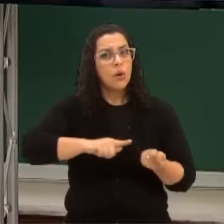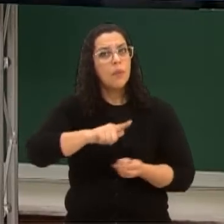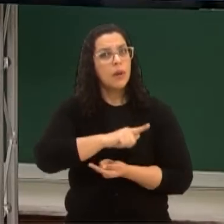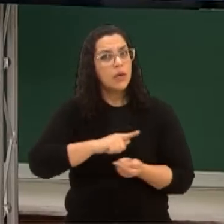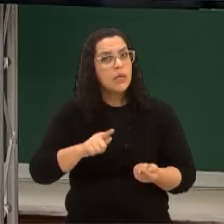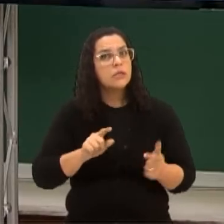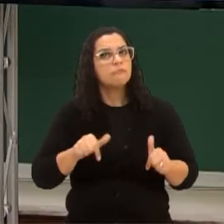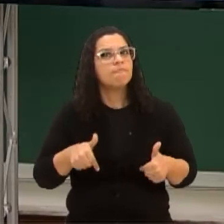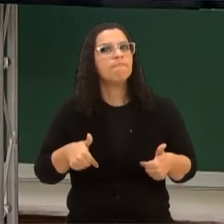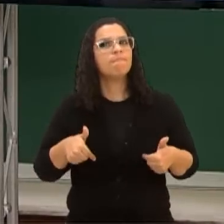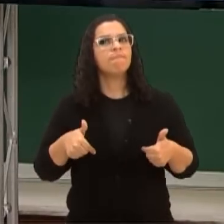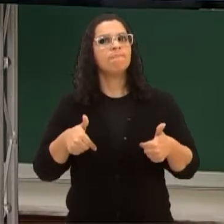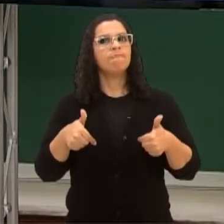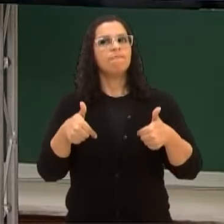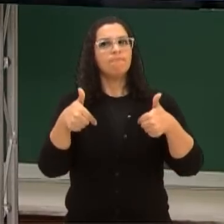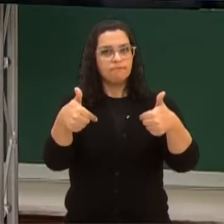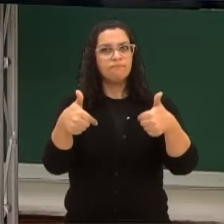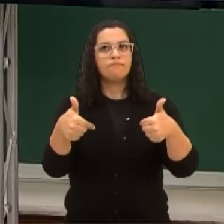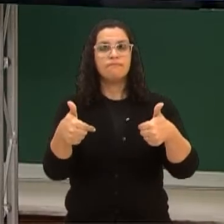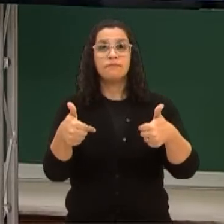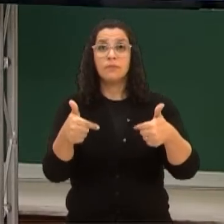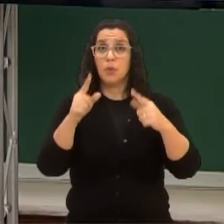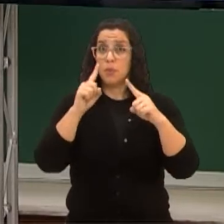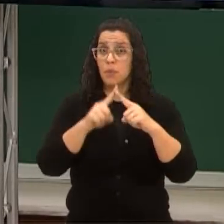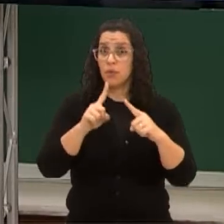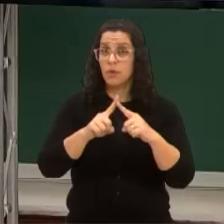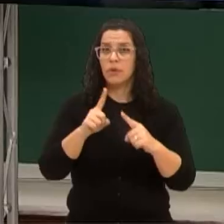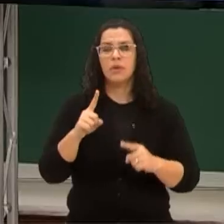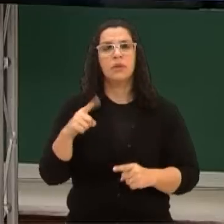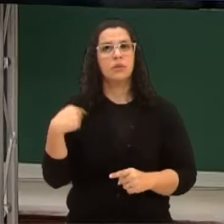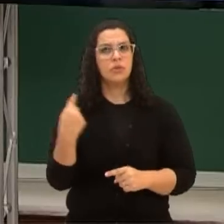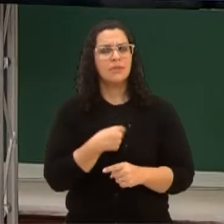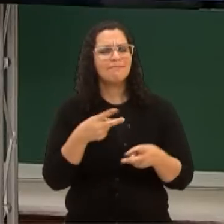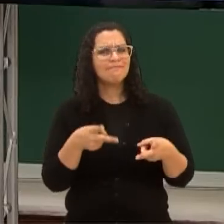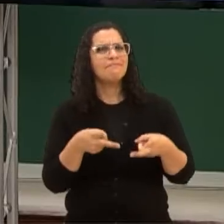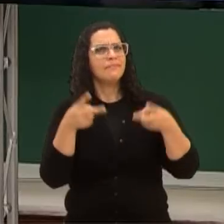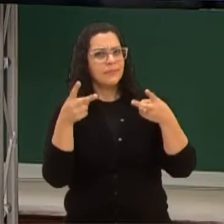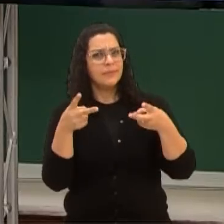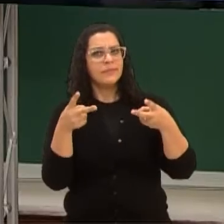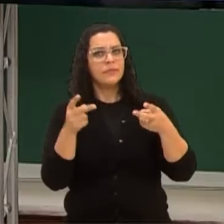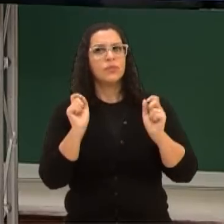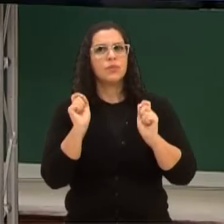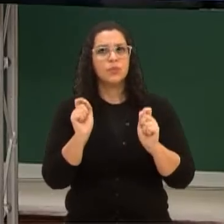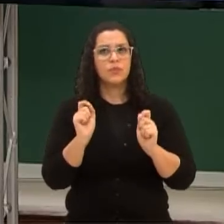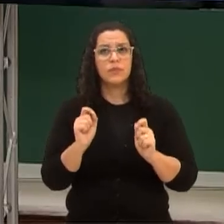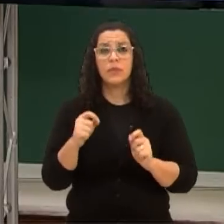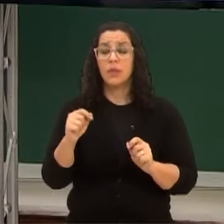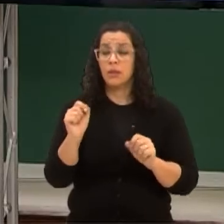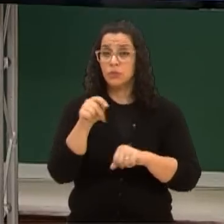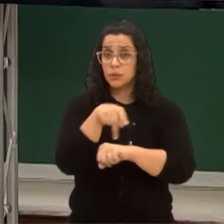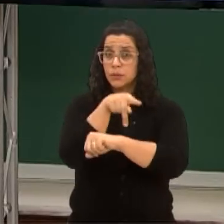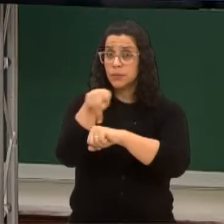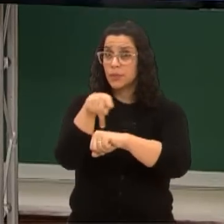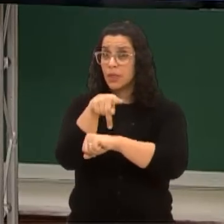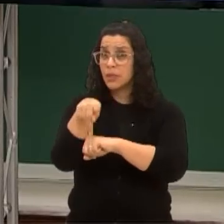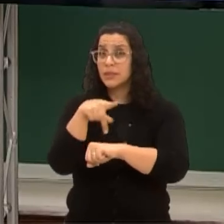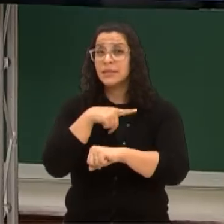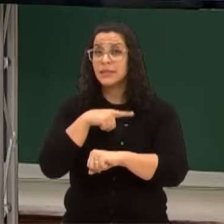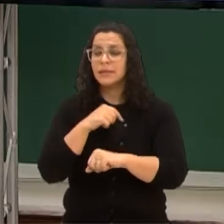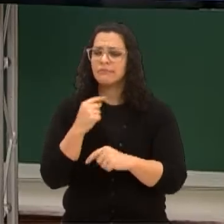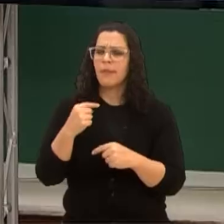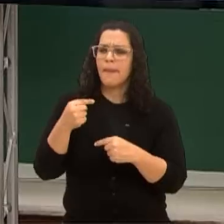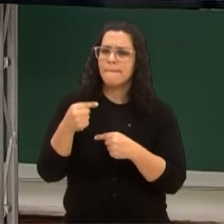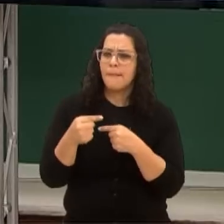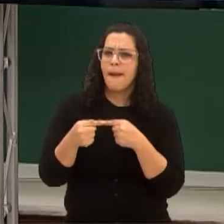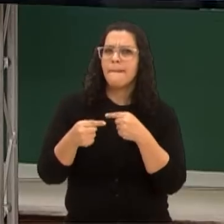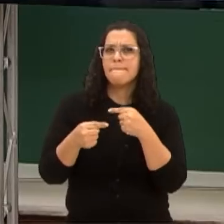se efetivando. Afinal, a gente nota justamente que os países estão cada